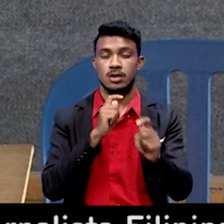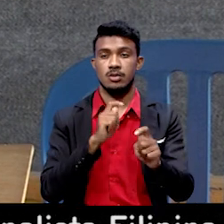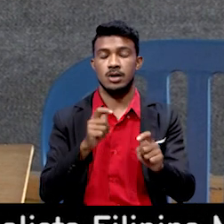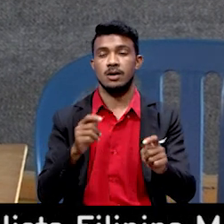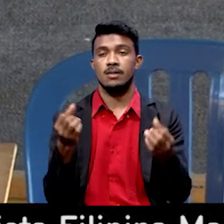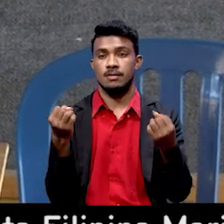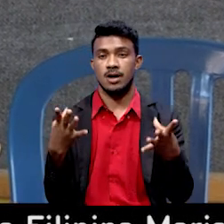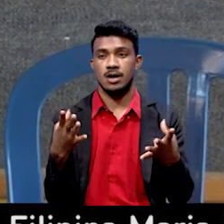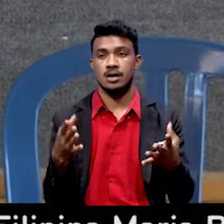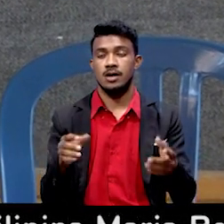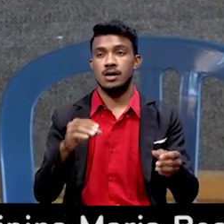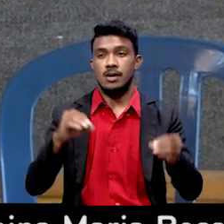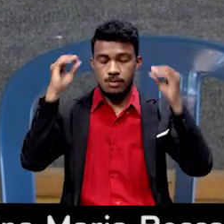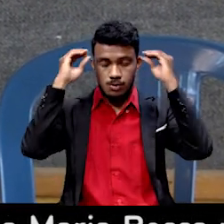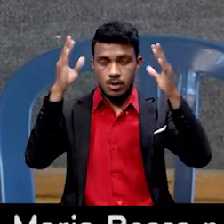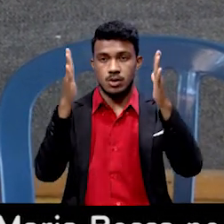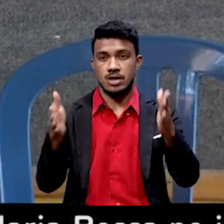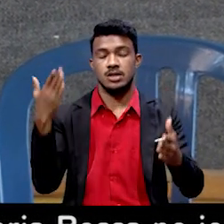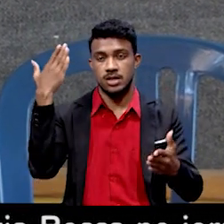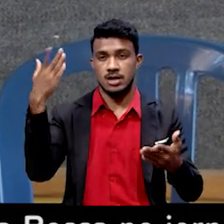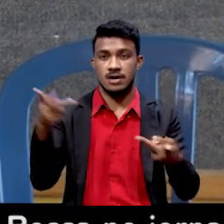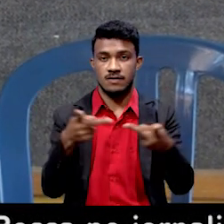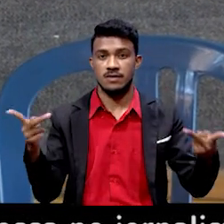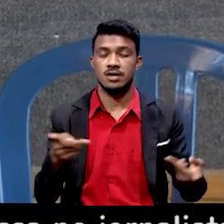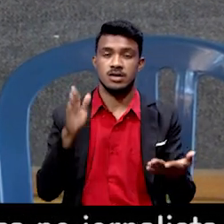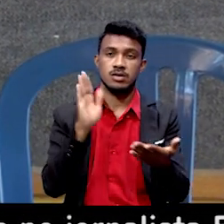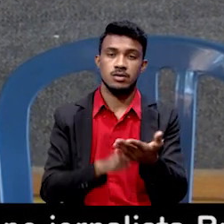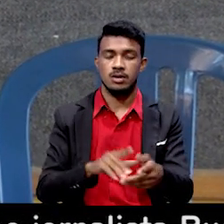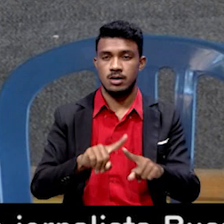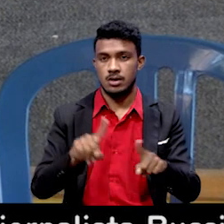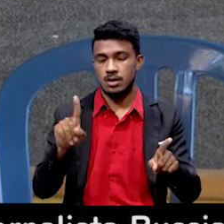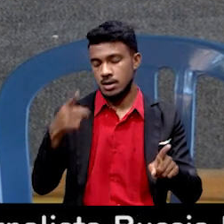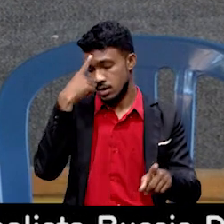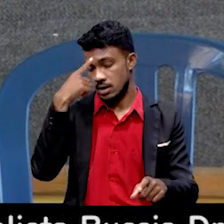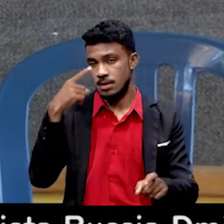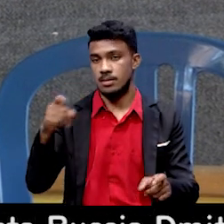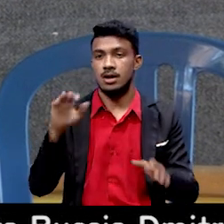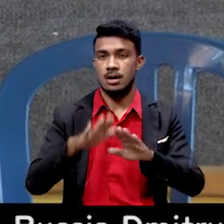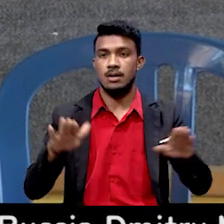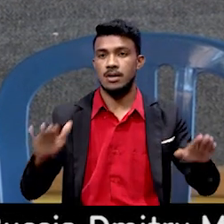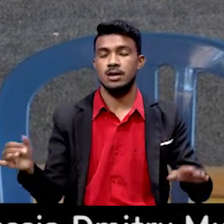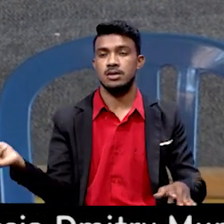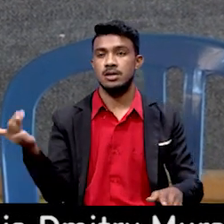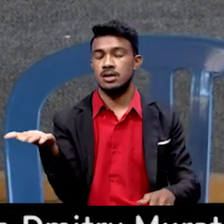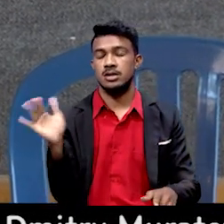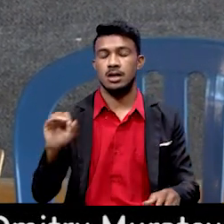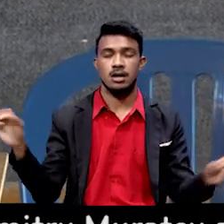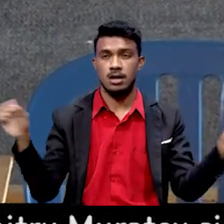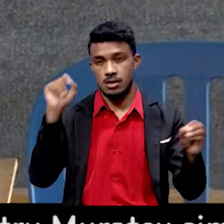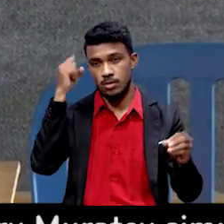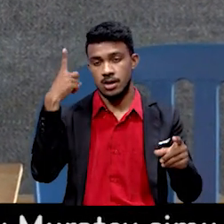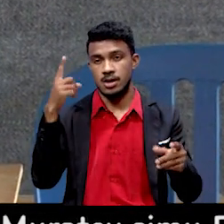português e a sala laran, how sente lá um dia, também lá parece lá um compreende. Então, how quero com o texto e o quadro usa